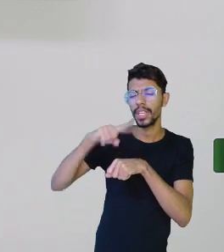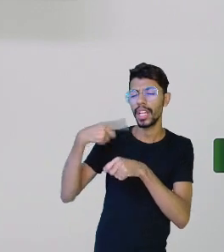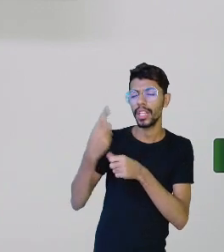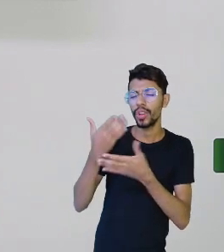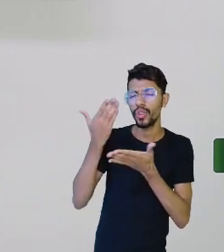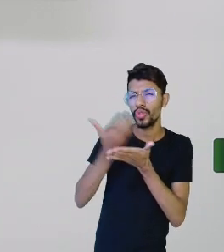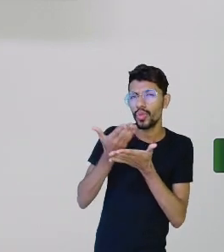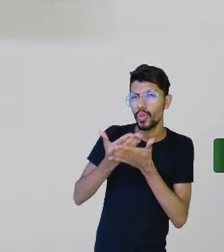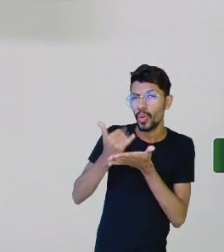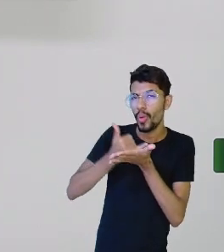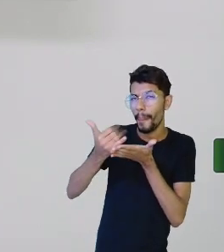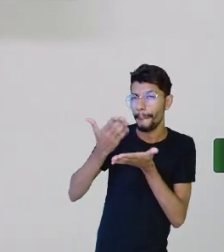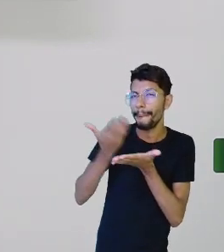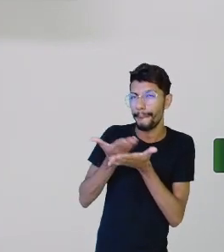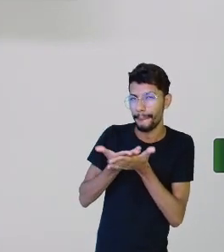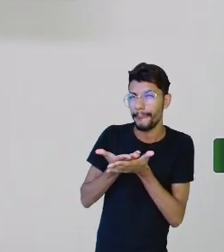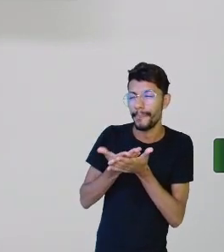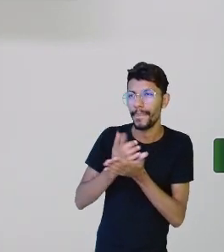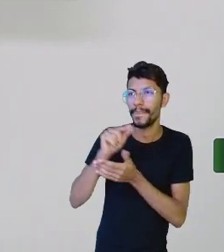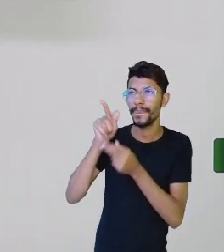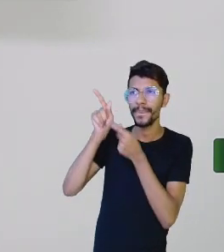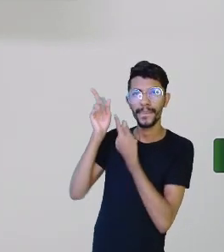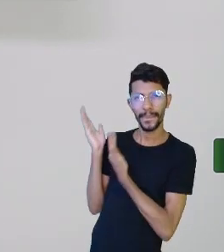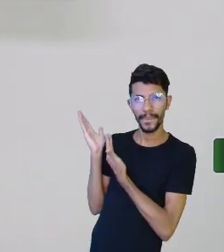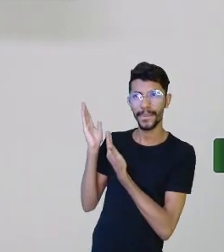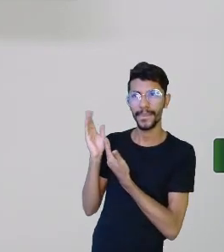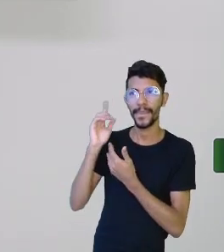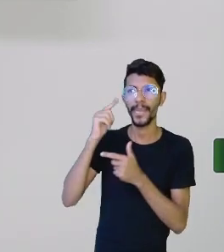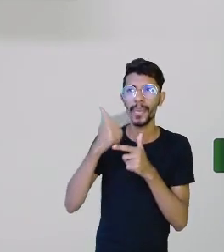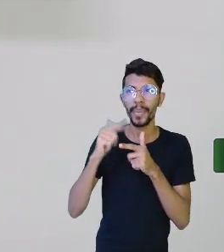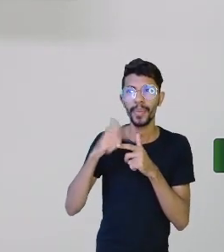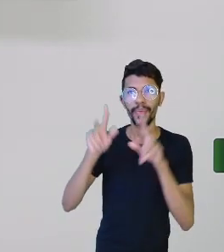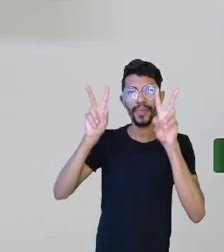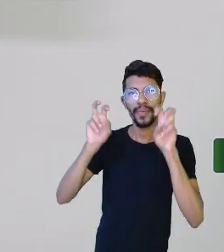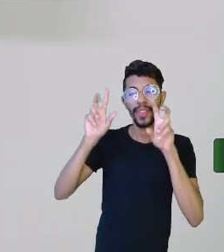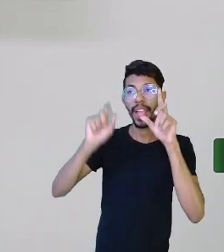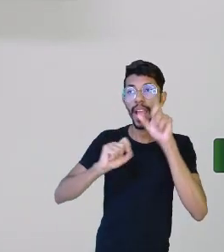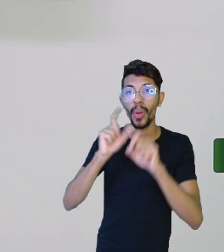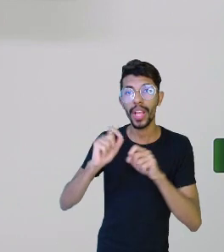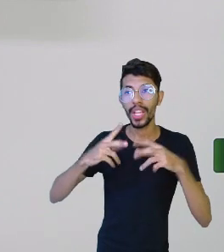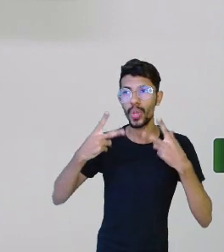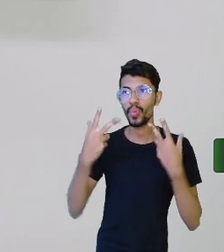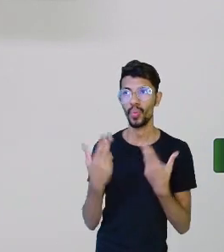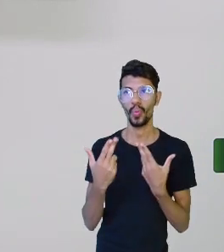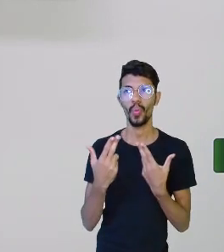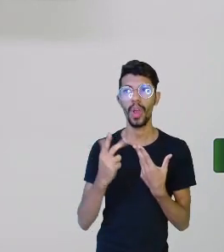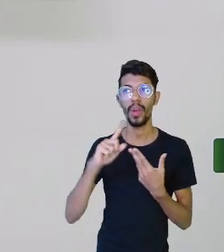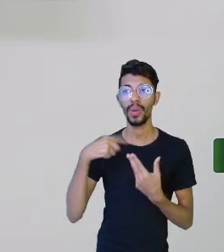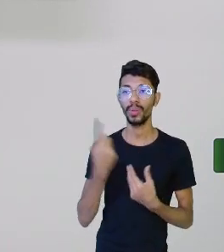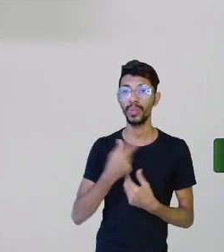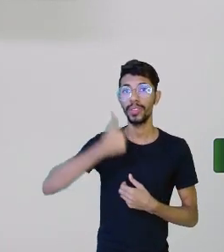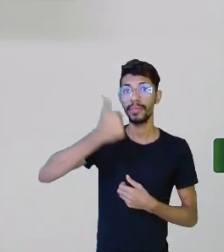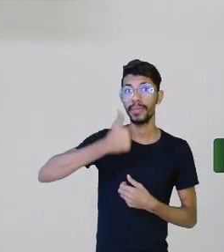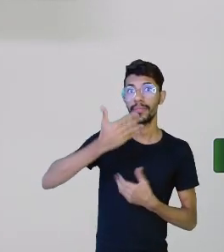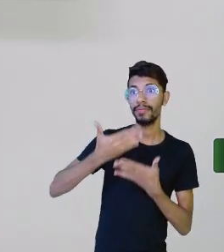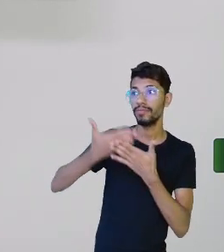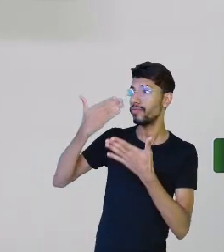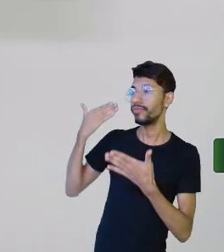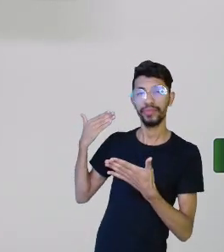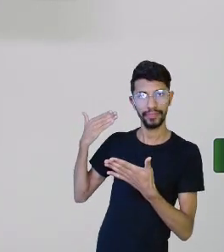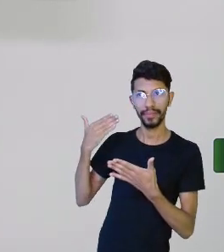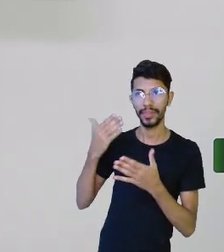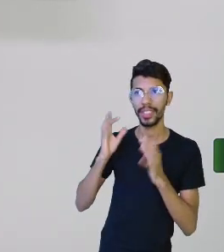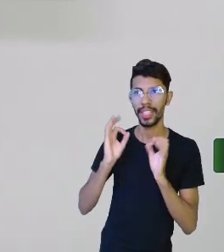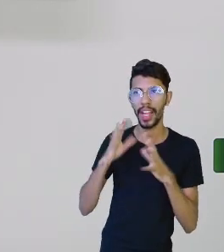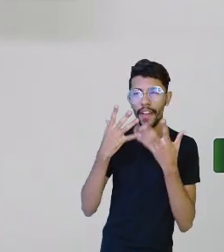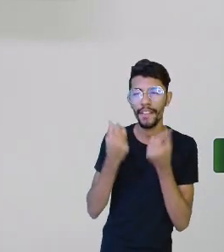no início da aula, esta situação problema é idêntico àquela, à primeira. Então, vamos